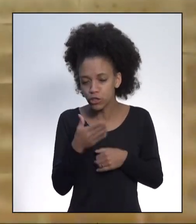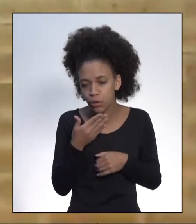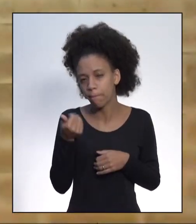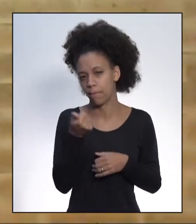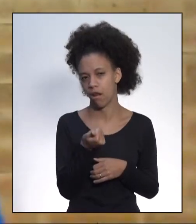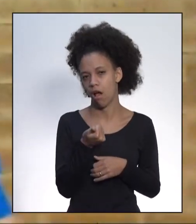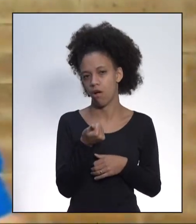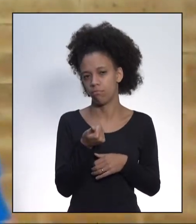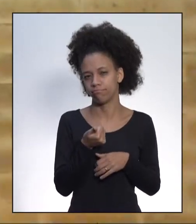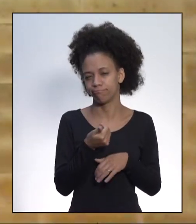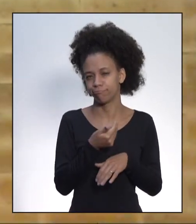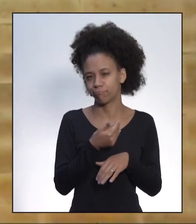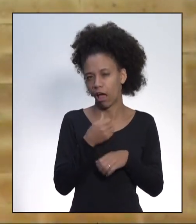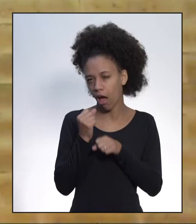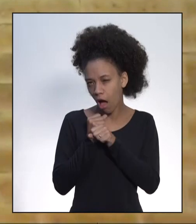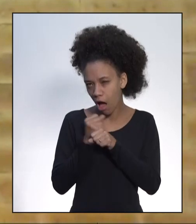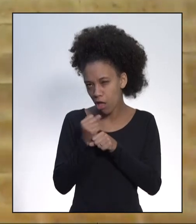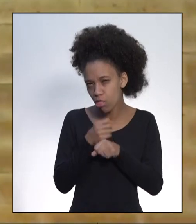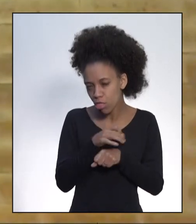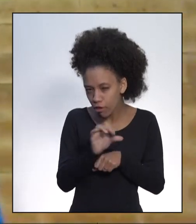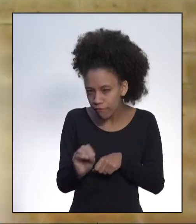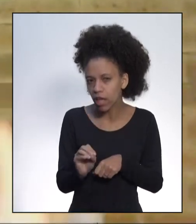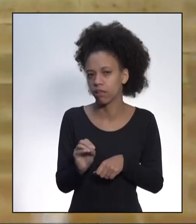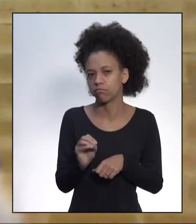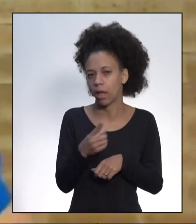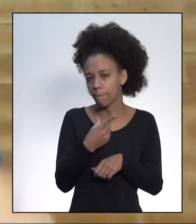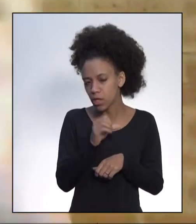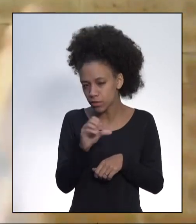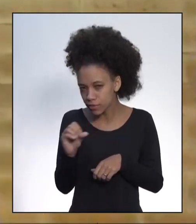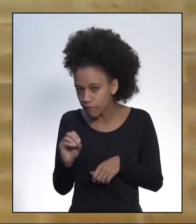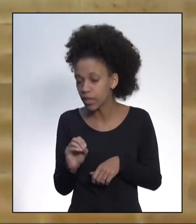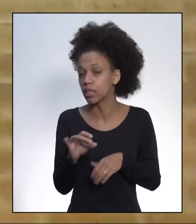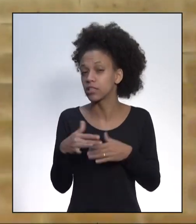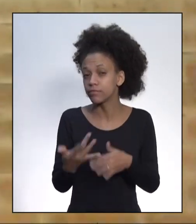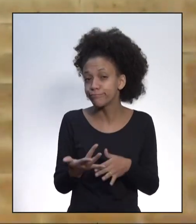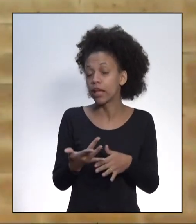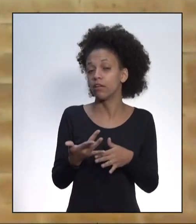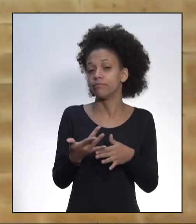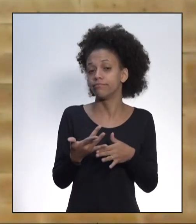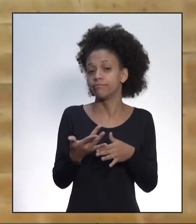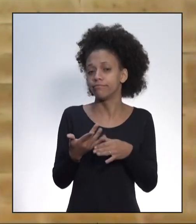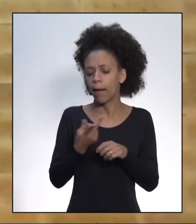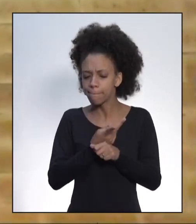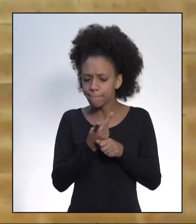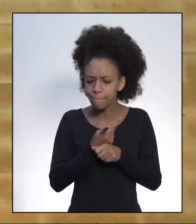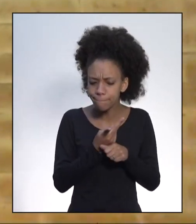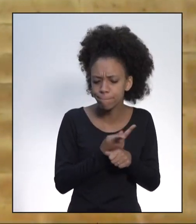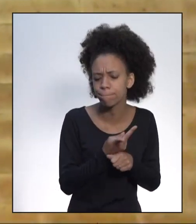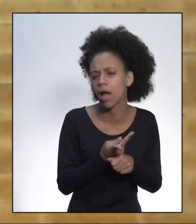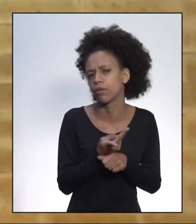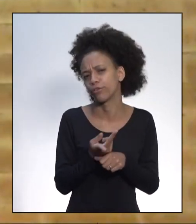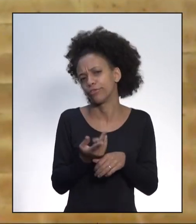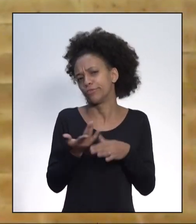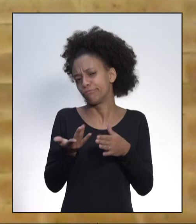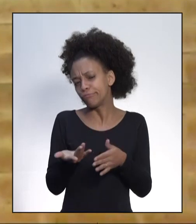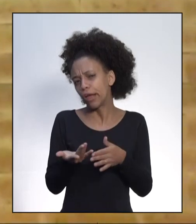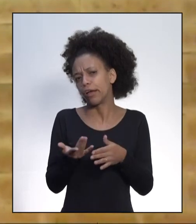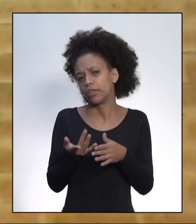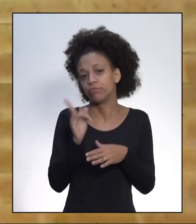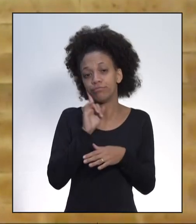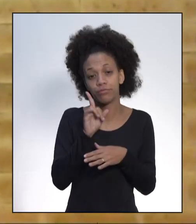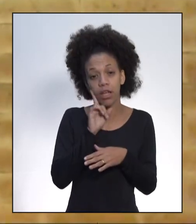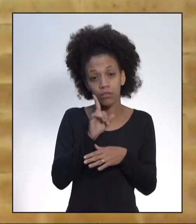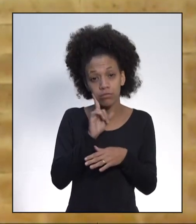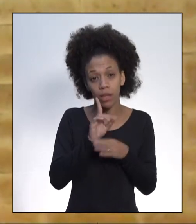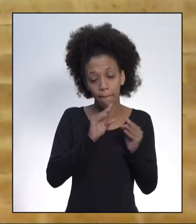anos 90, ela fez o que muitas pessoas acabam fazendo e buscou uma vida melhor nos Estados Unidos. E a